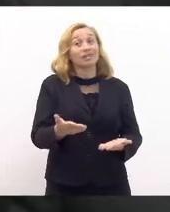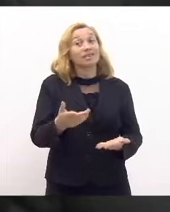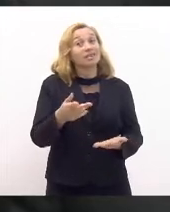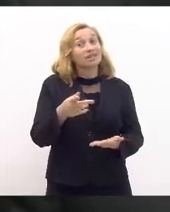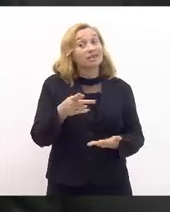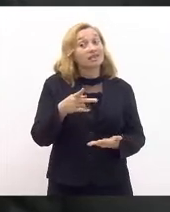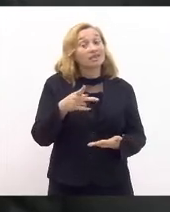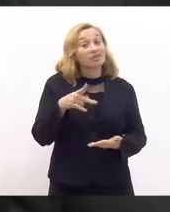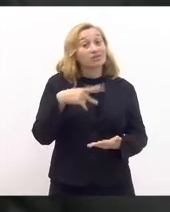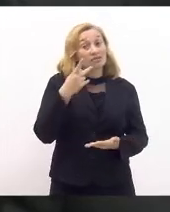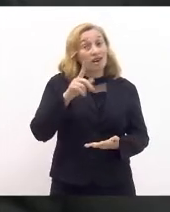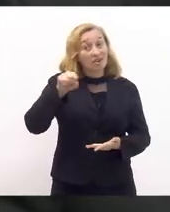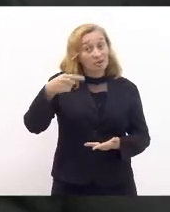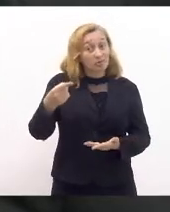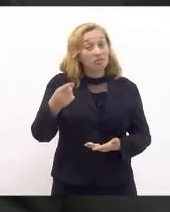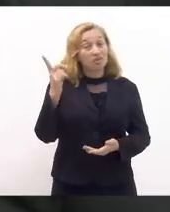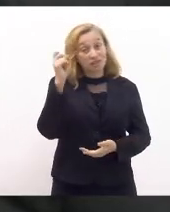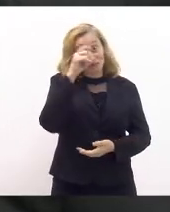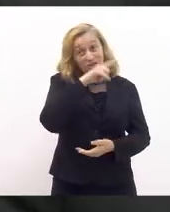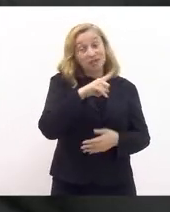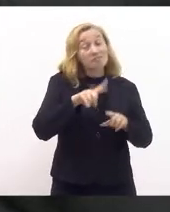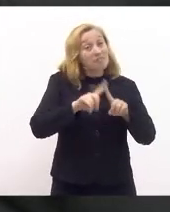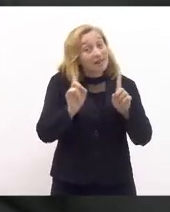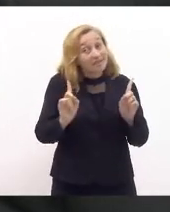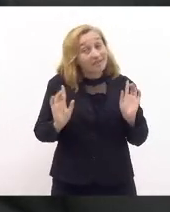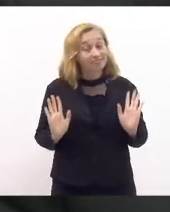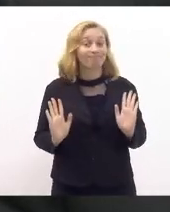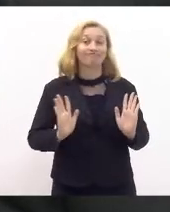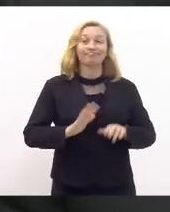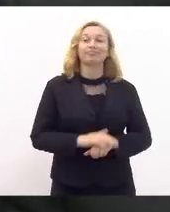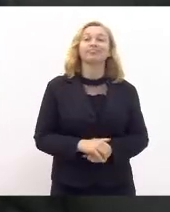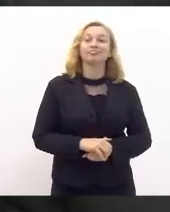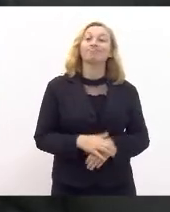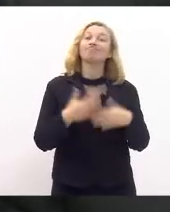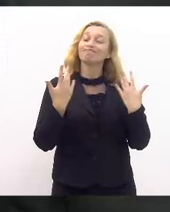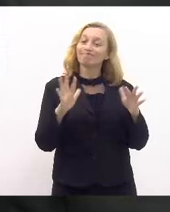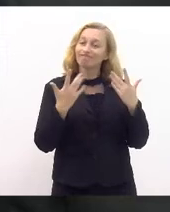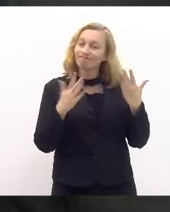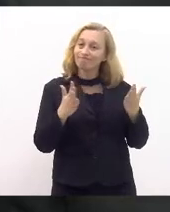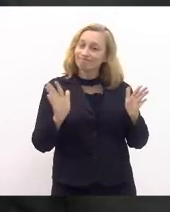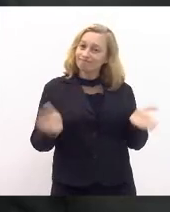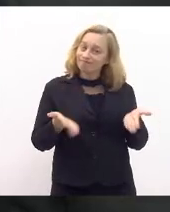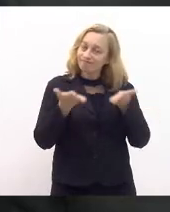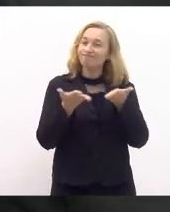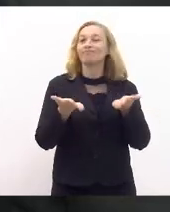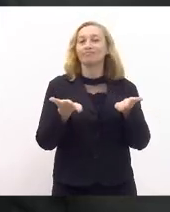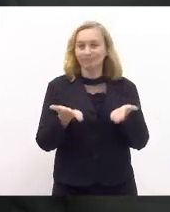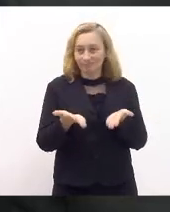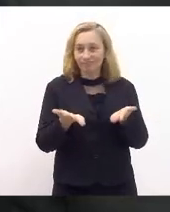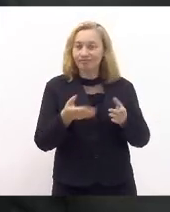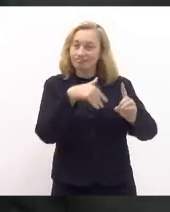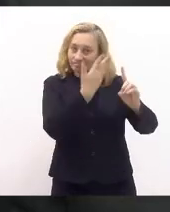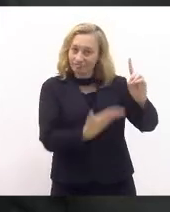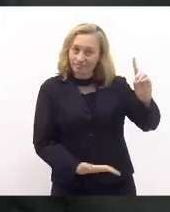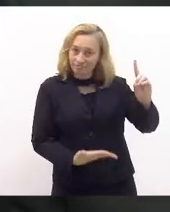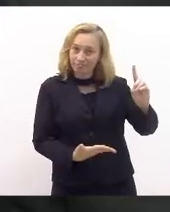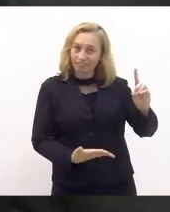Depois do senhor fica difícil, né? Mas, enfim, parabenizá-lo pela iniciativa, dessa justa